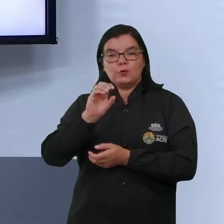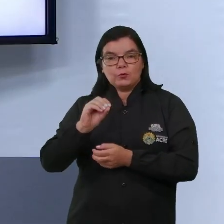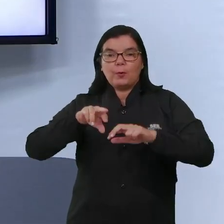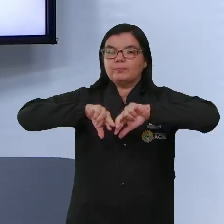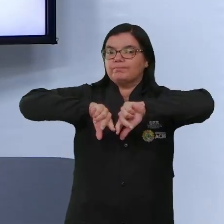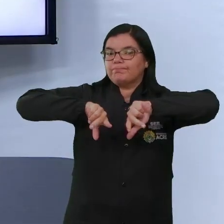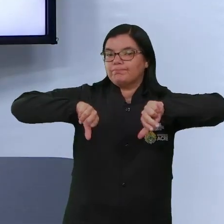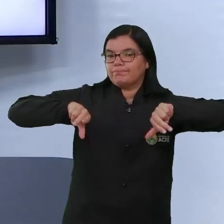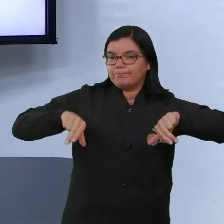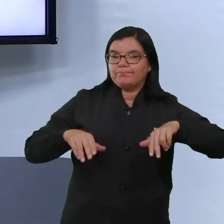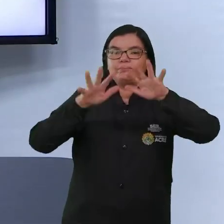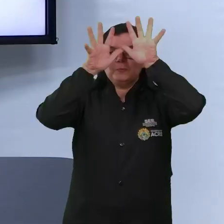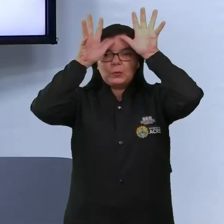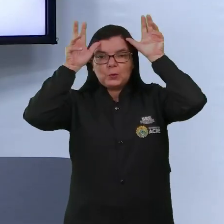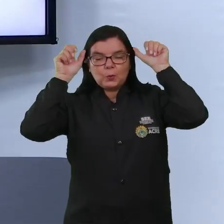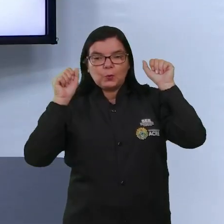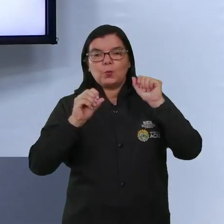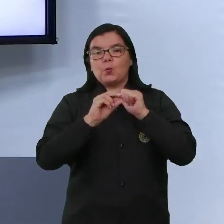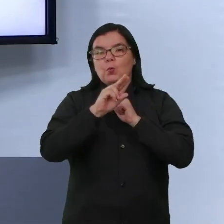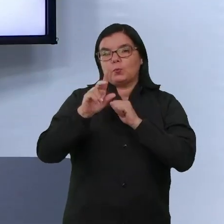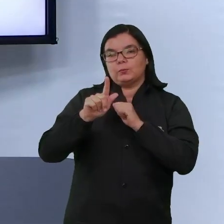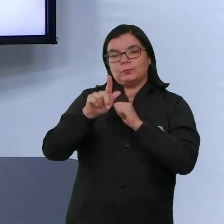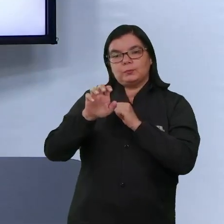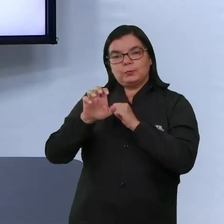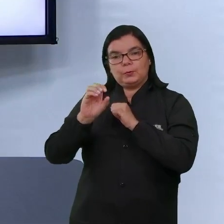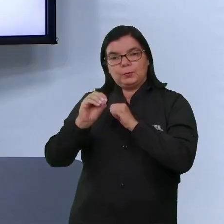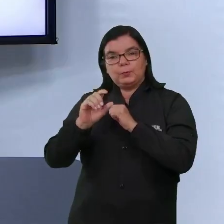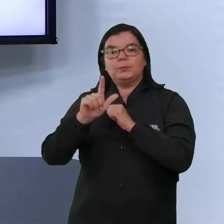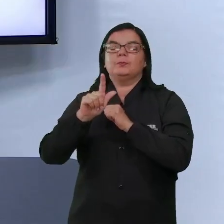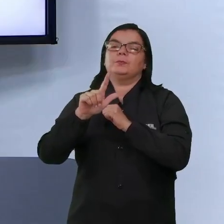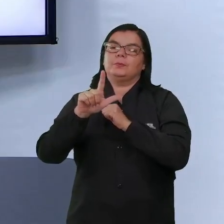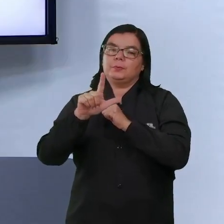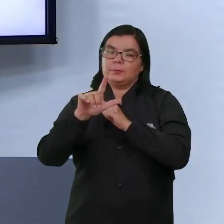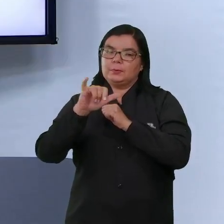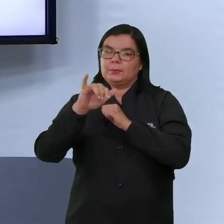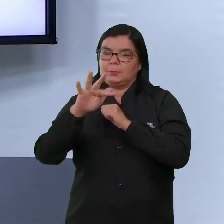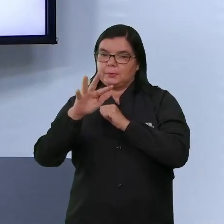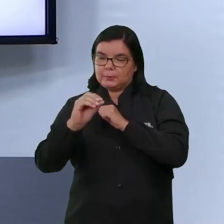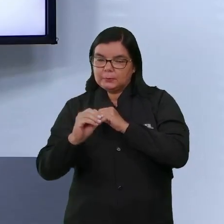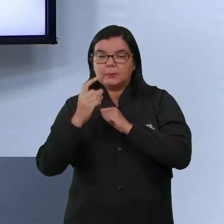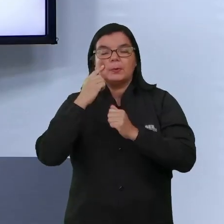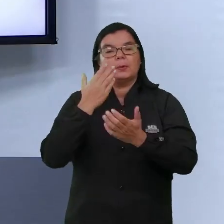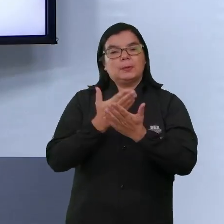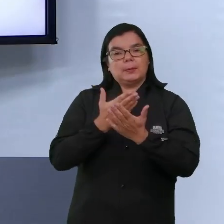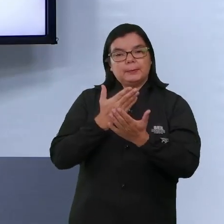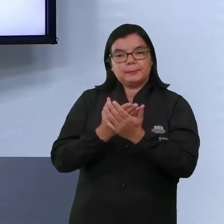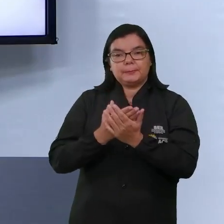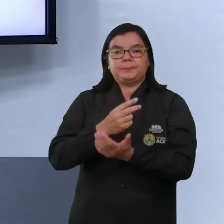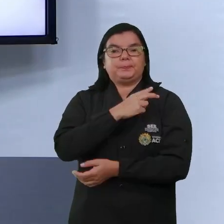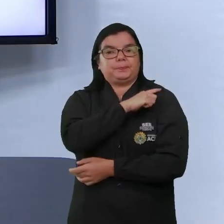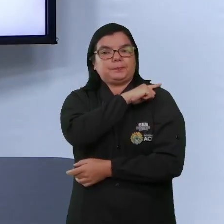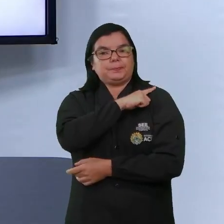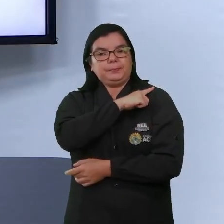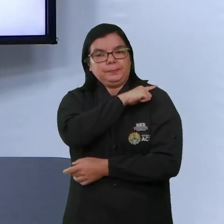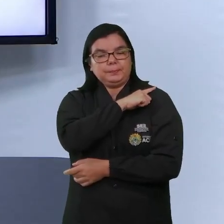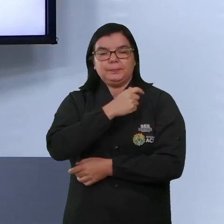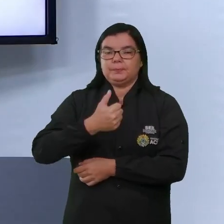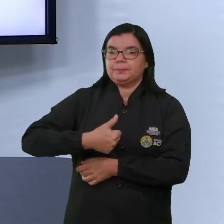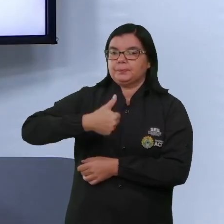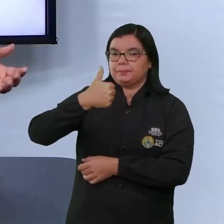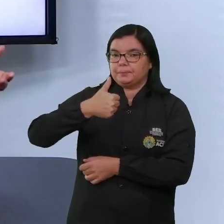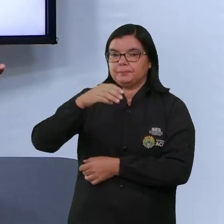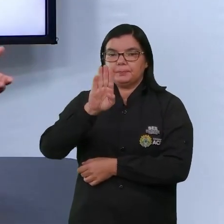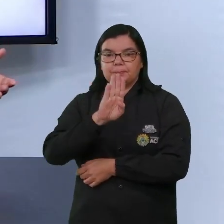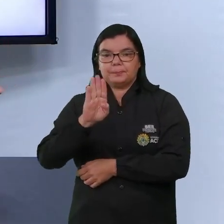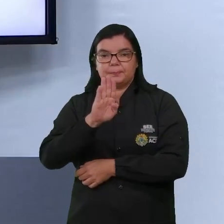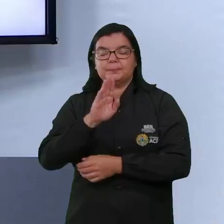Acre, os geoglifos. Só para lembrar vocês, pessoal, essa aula é da primeira série, primeiro bimestre. E